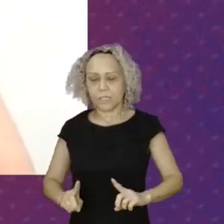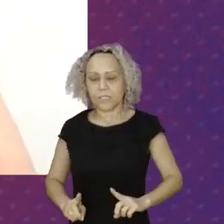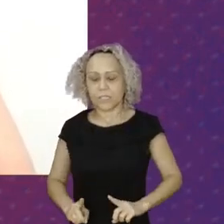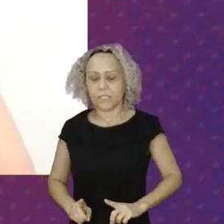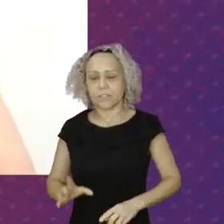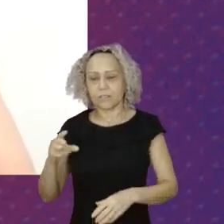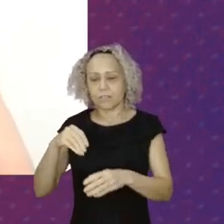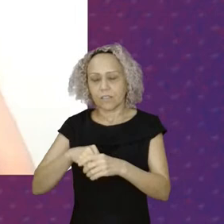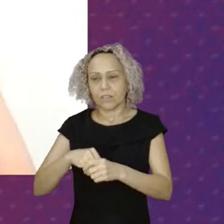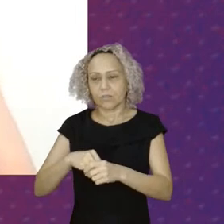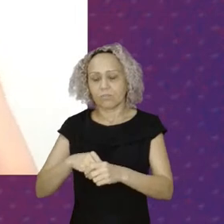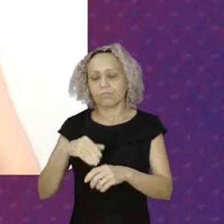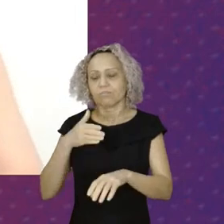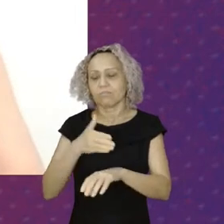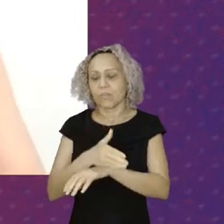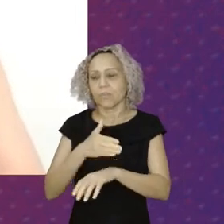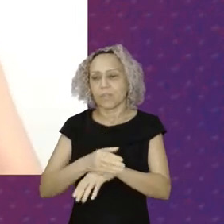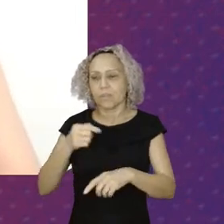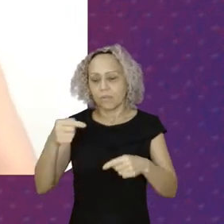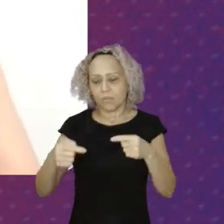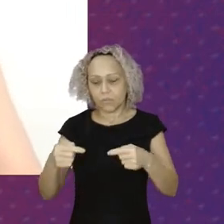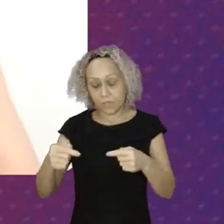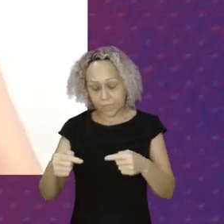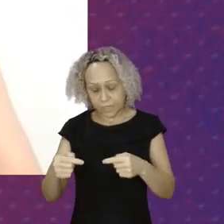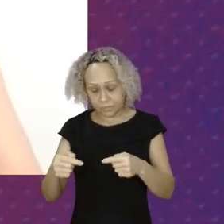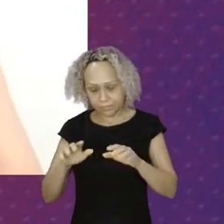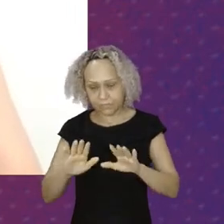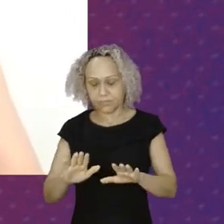política. Nós vivemos,